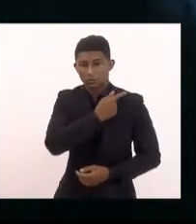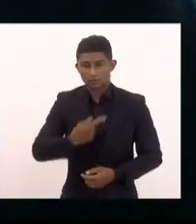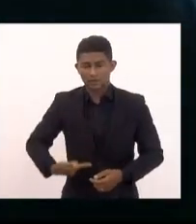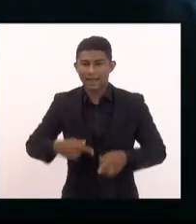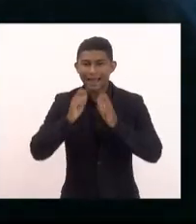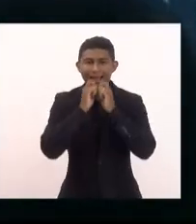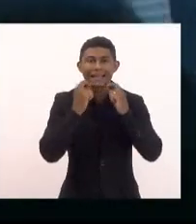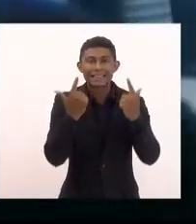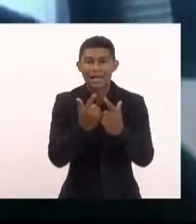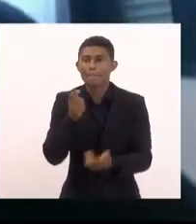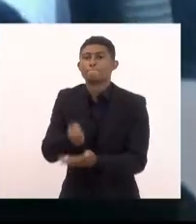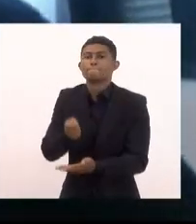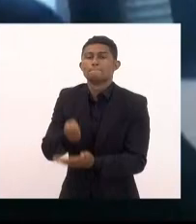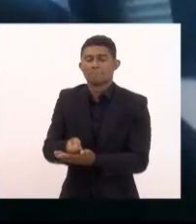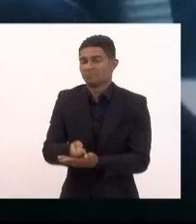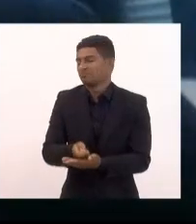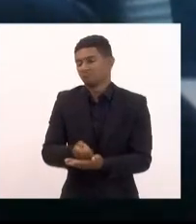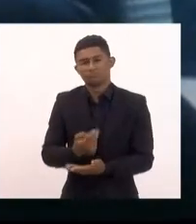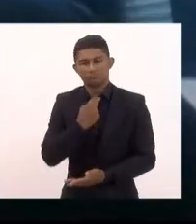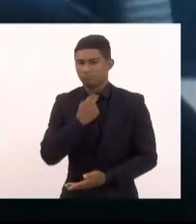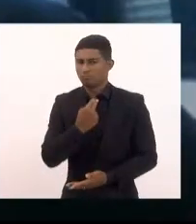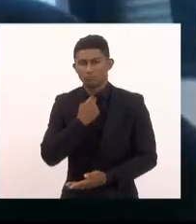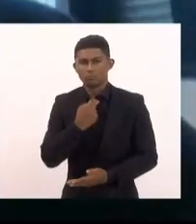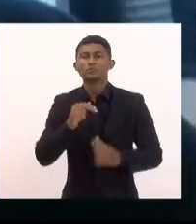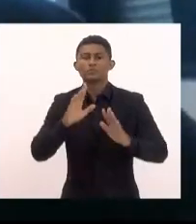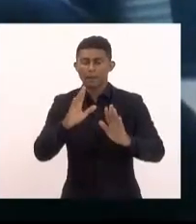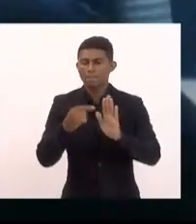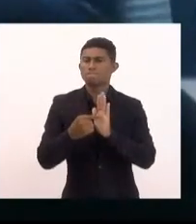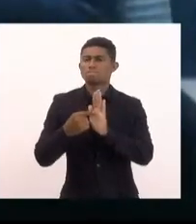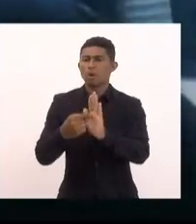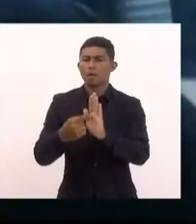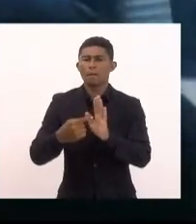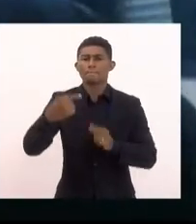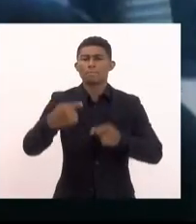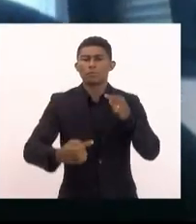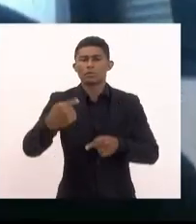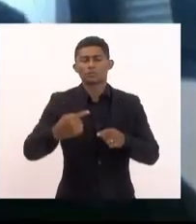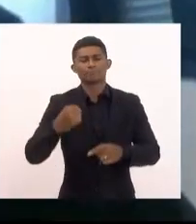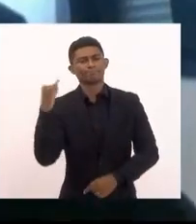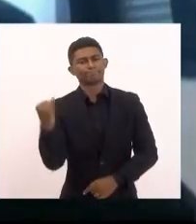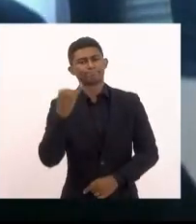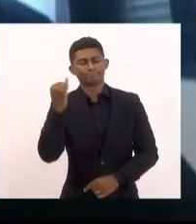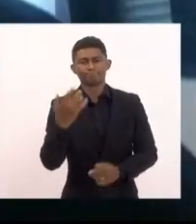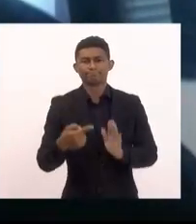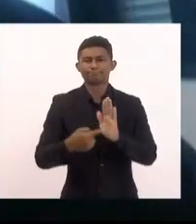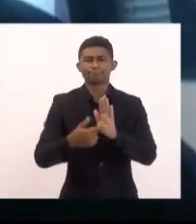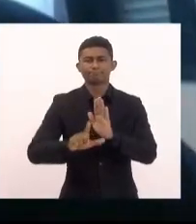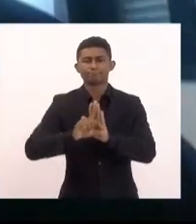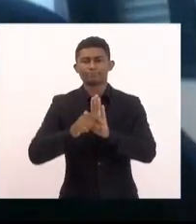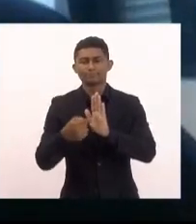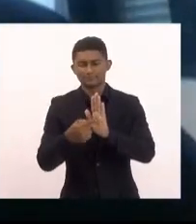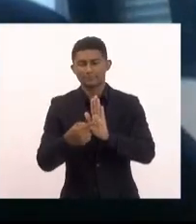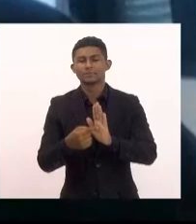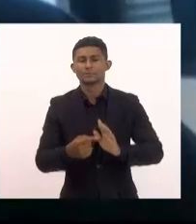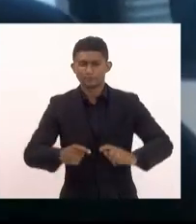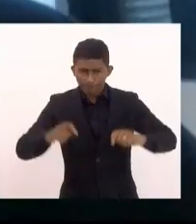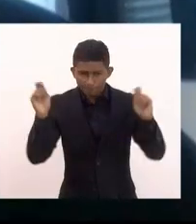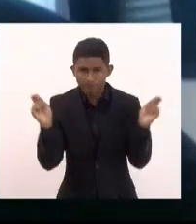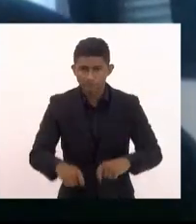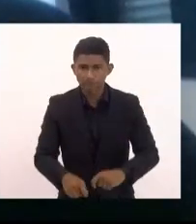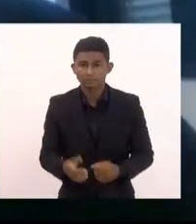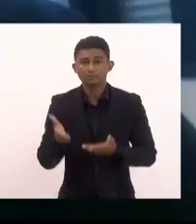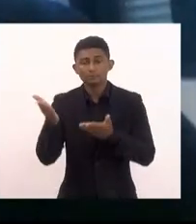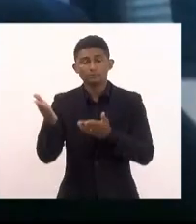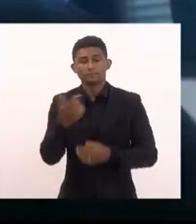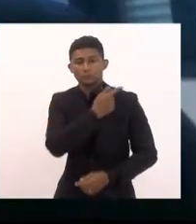pode impor a contratação, mas é um gesto político, e é um gesto importante, e é um gesto que permite o